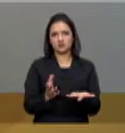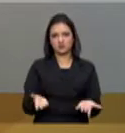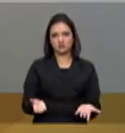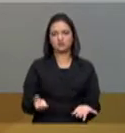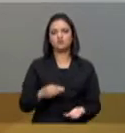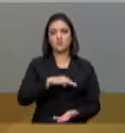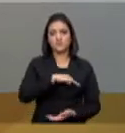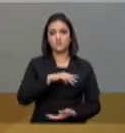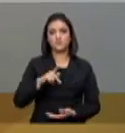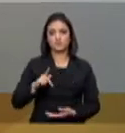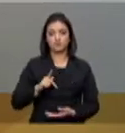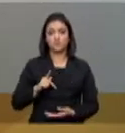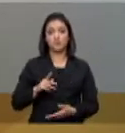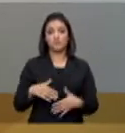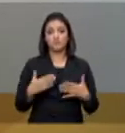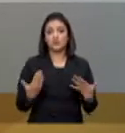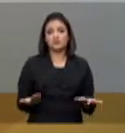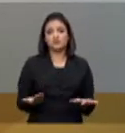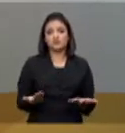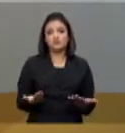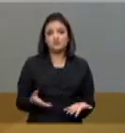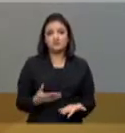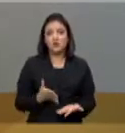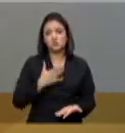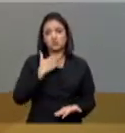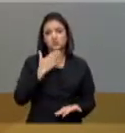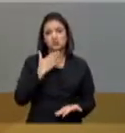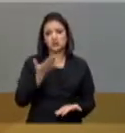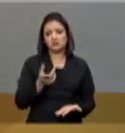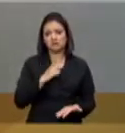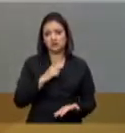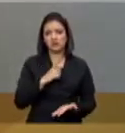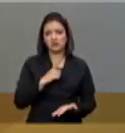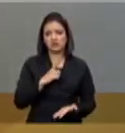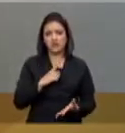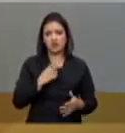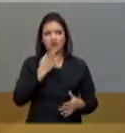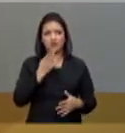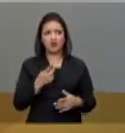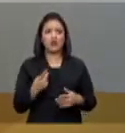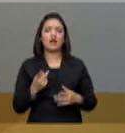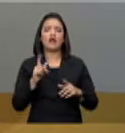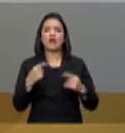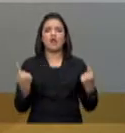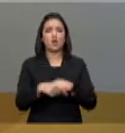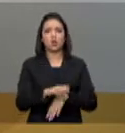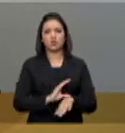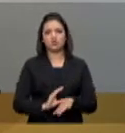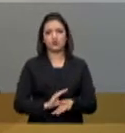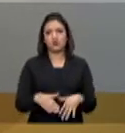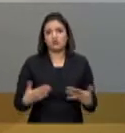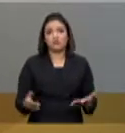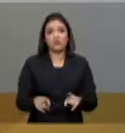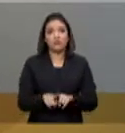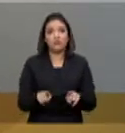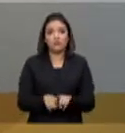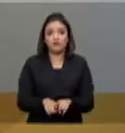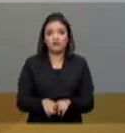a inconstitucionalidade arguída, como, neste caso, nem poderia atuar desse jeito e, neste